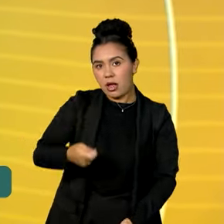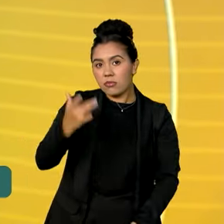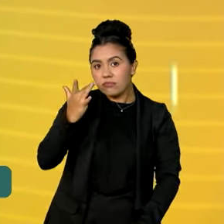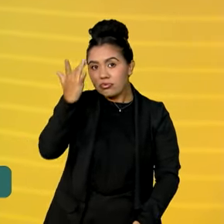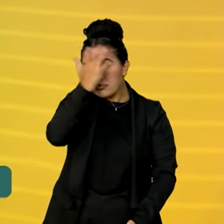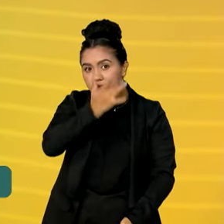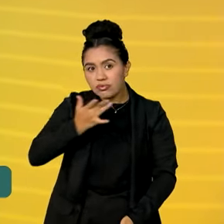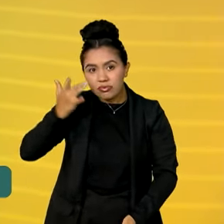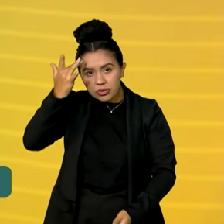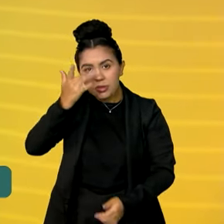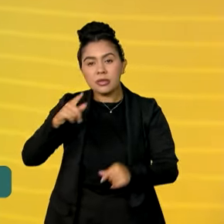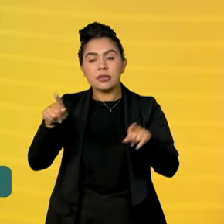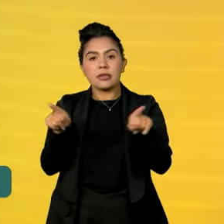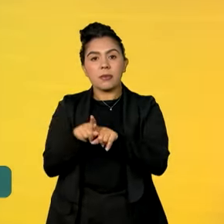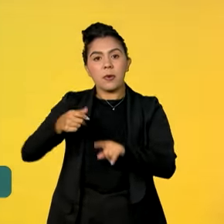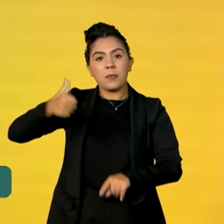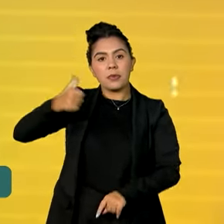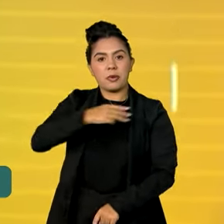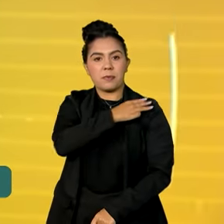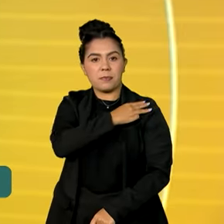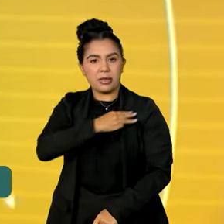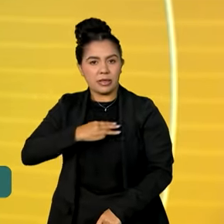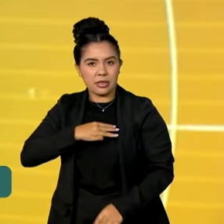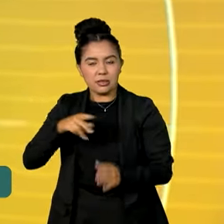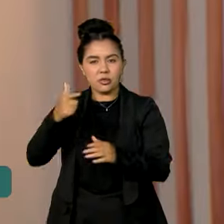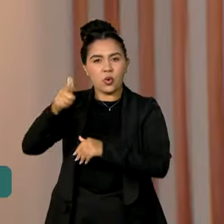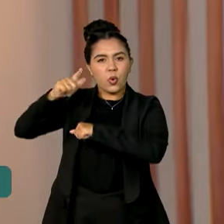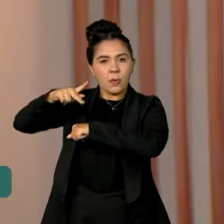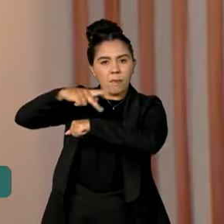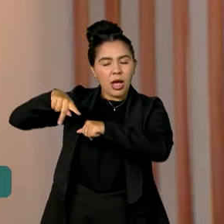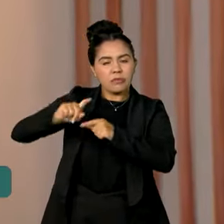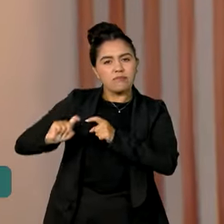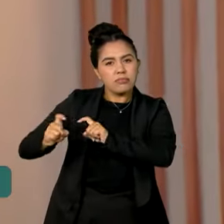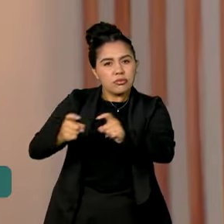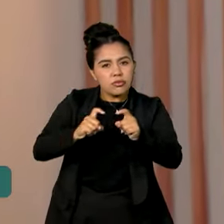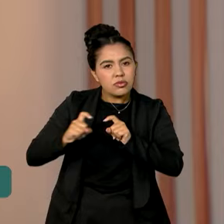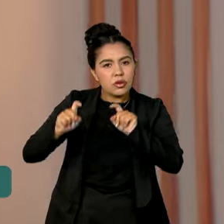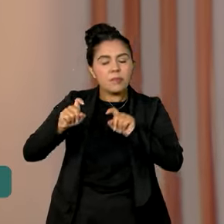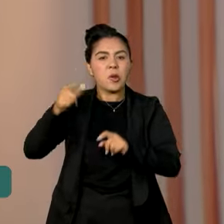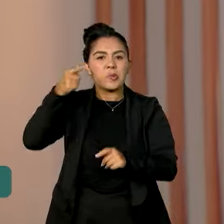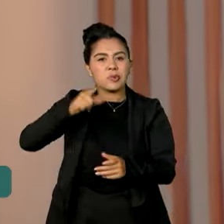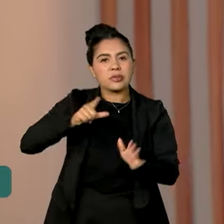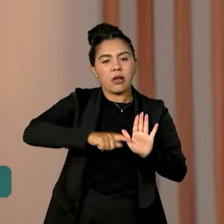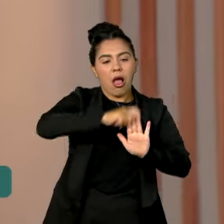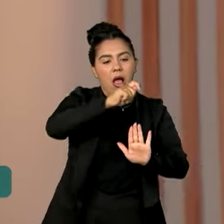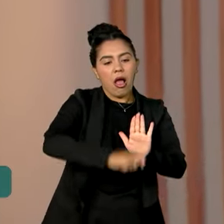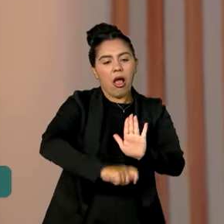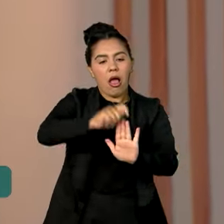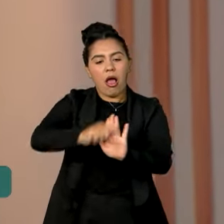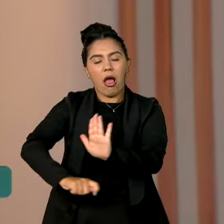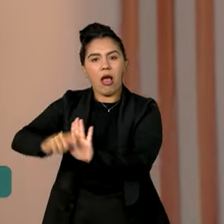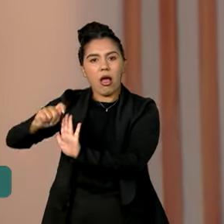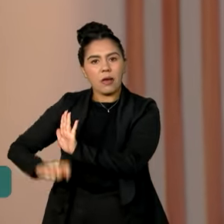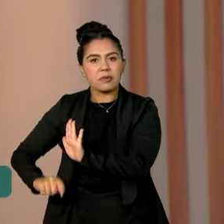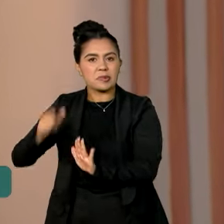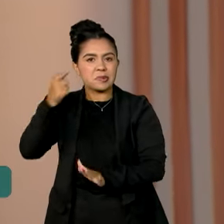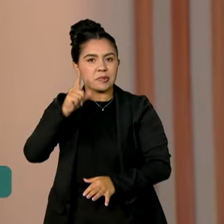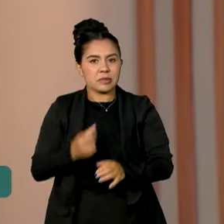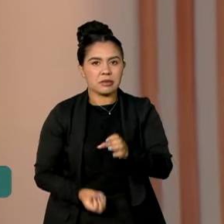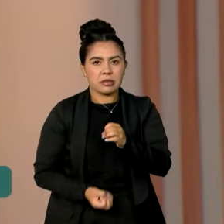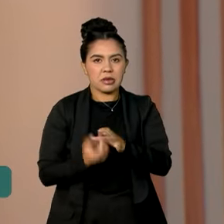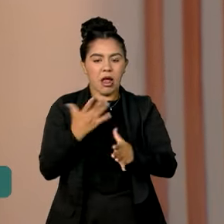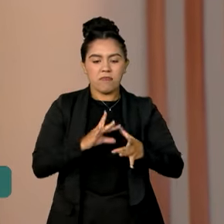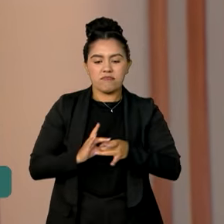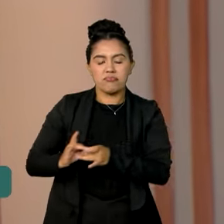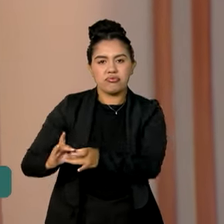missão financeira da Aliança Global de Energia Limpa. Os ministros assinaram a declaração que cria a aliança, uma